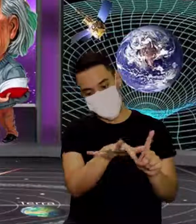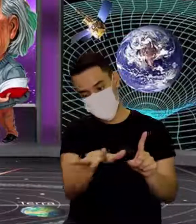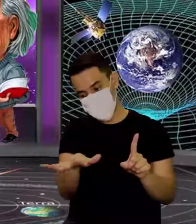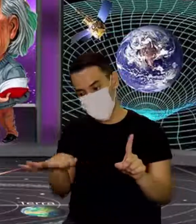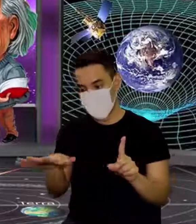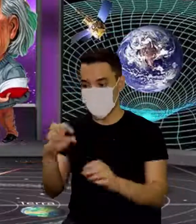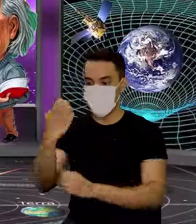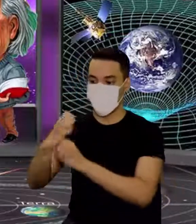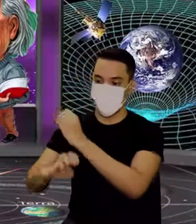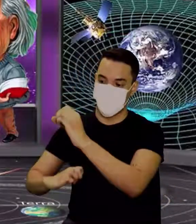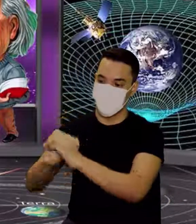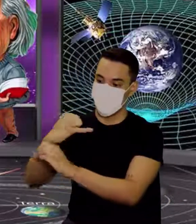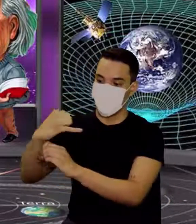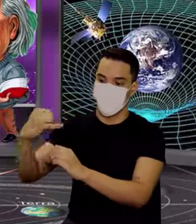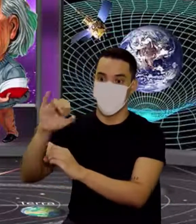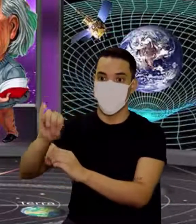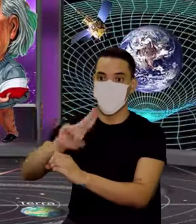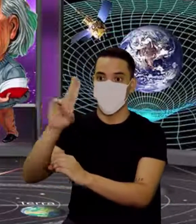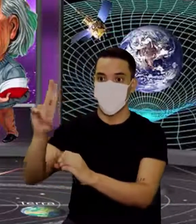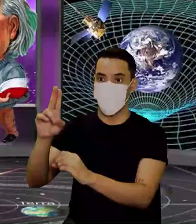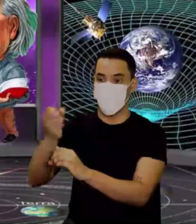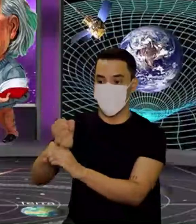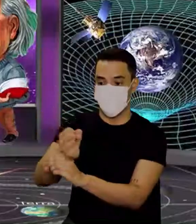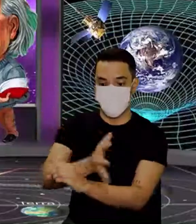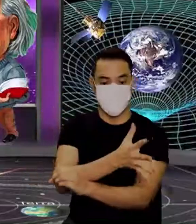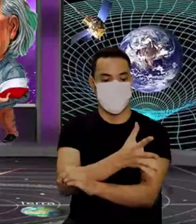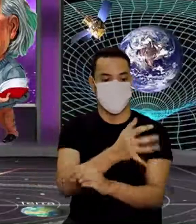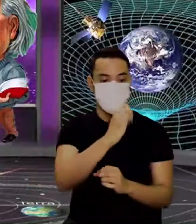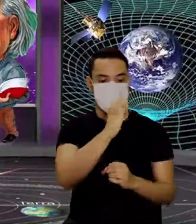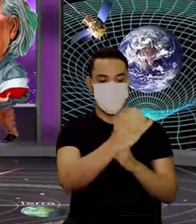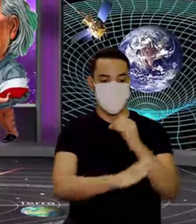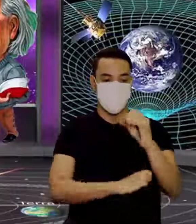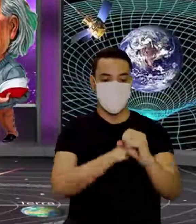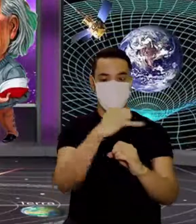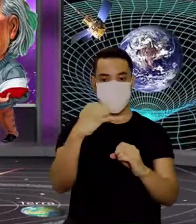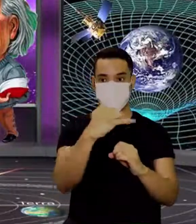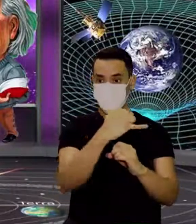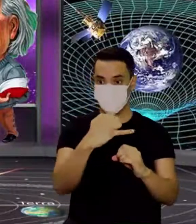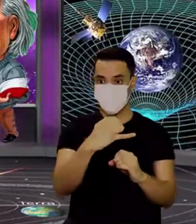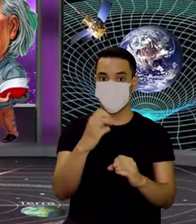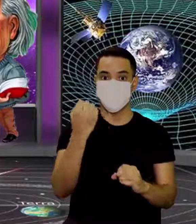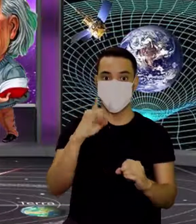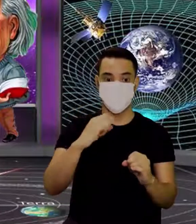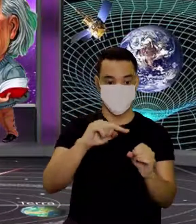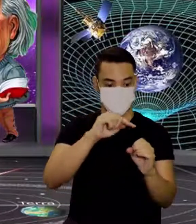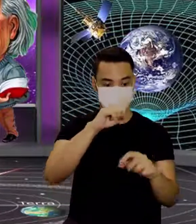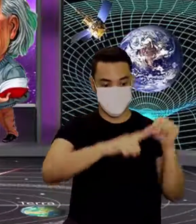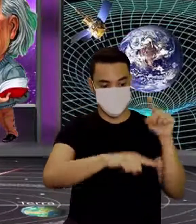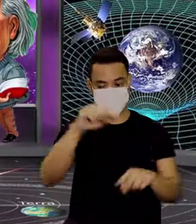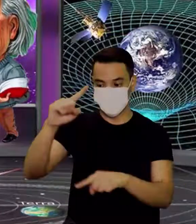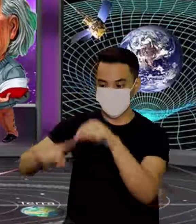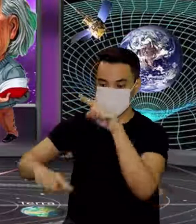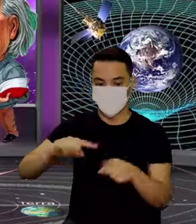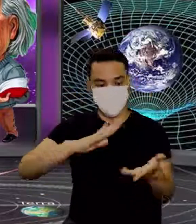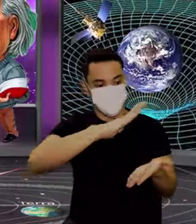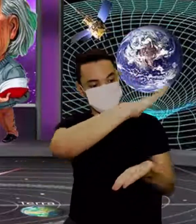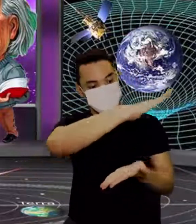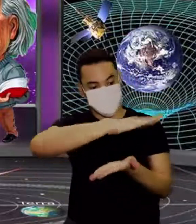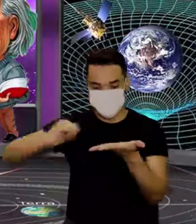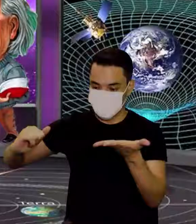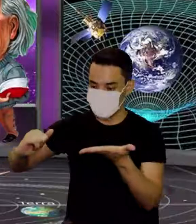receber elétrons. O elétron é o quê? Negativo. Então, se eu arrancar elétrons de um corpo, ele vai ficar